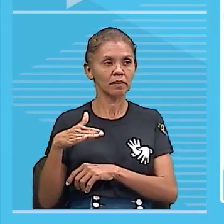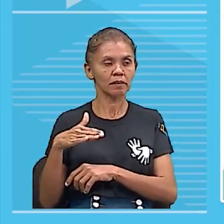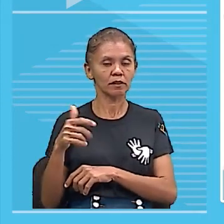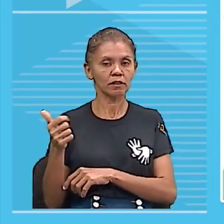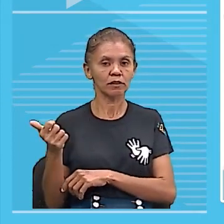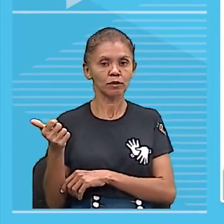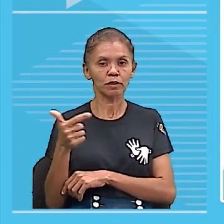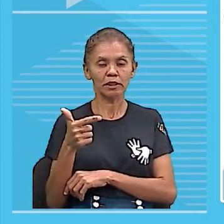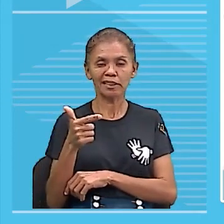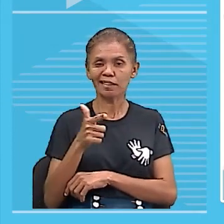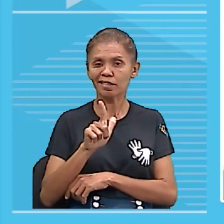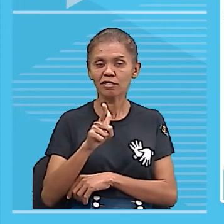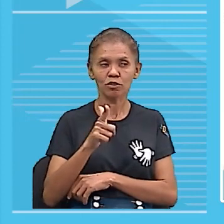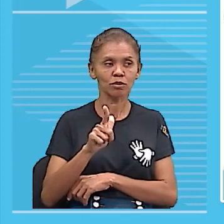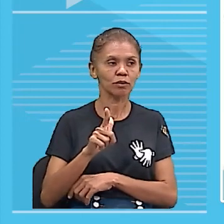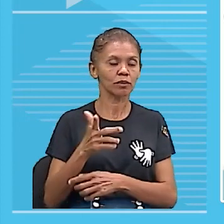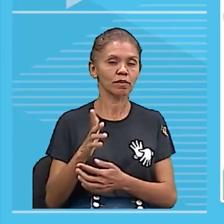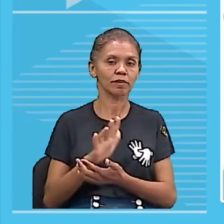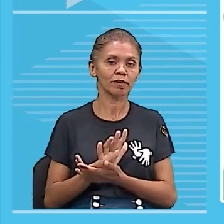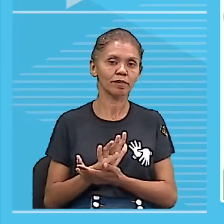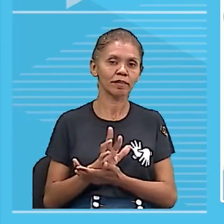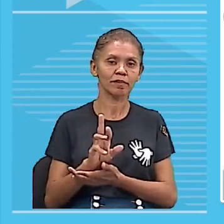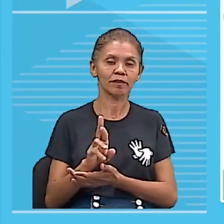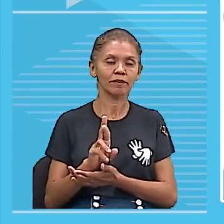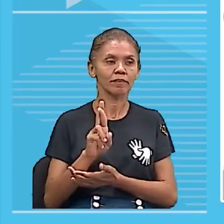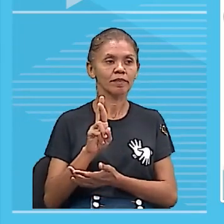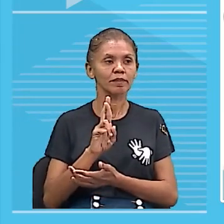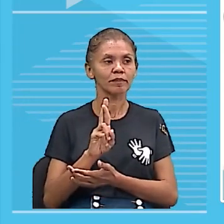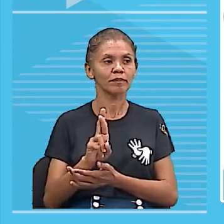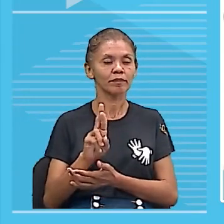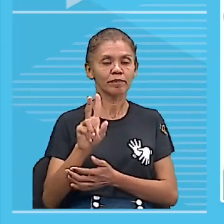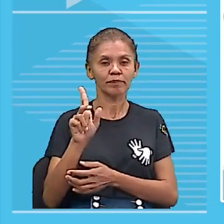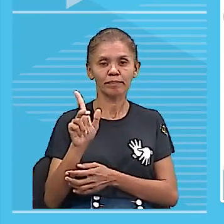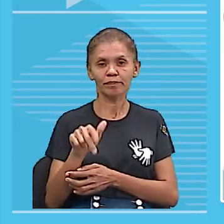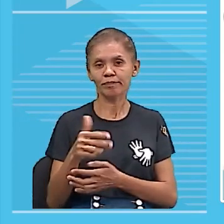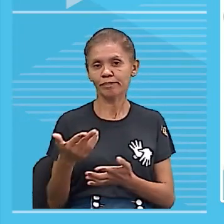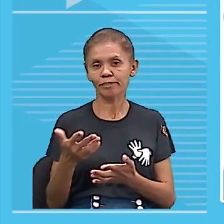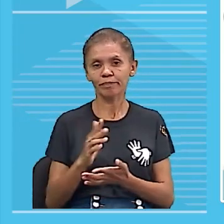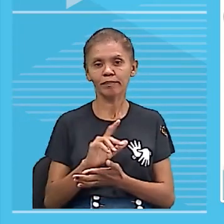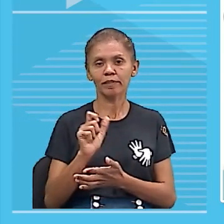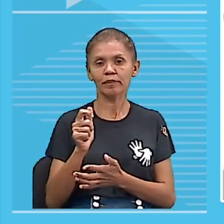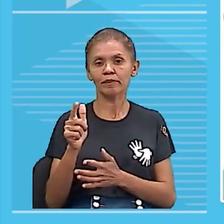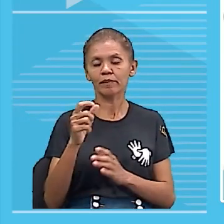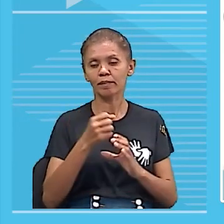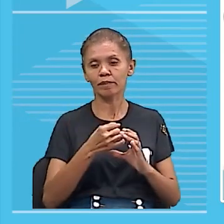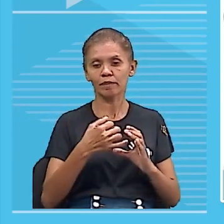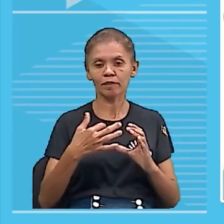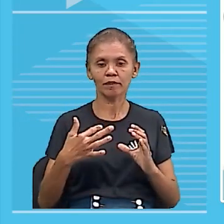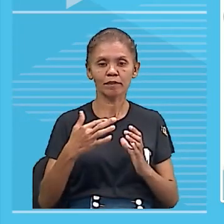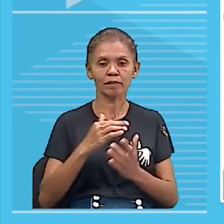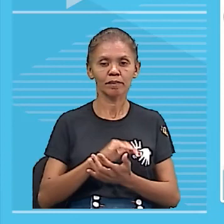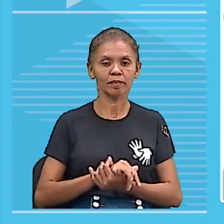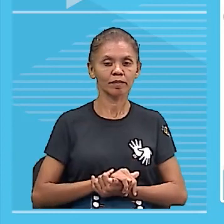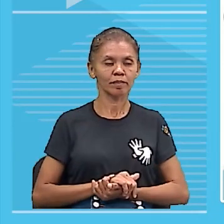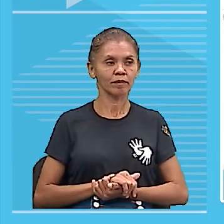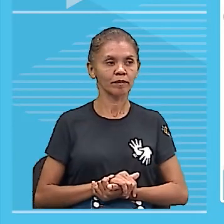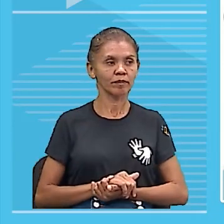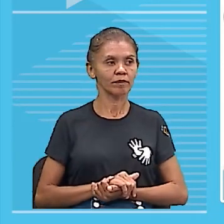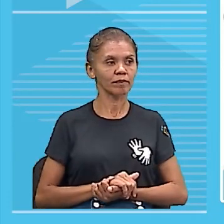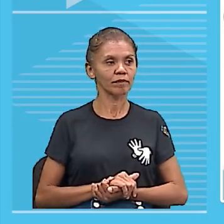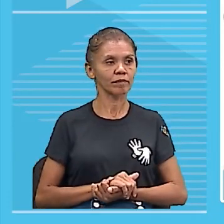resistências e é professor Pois é é uma outra característica da associação em